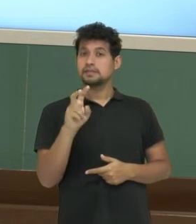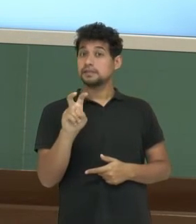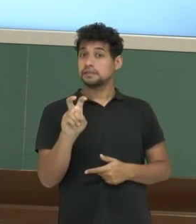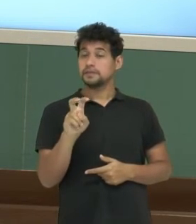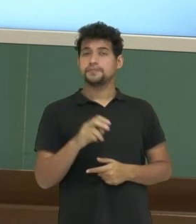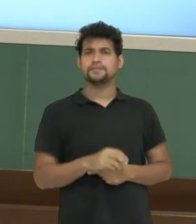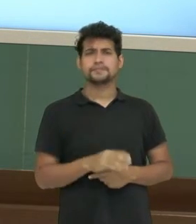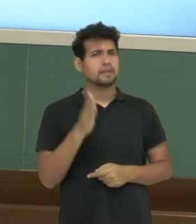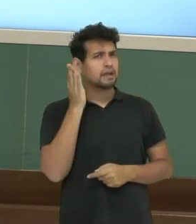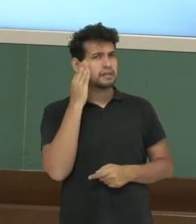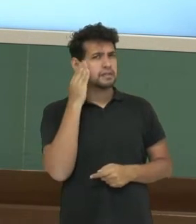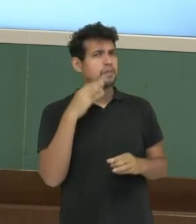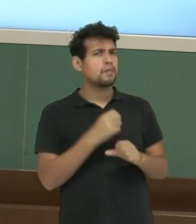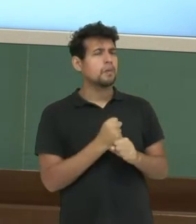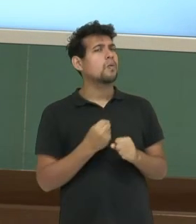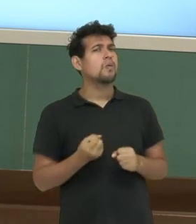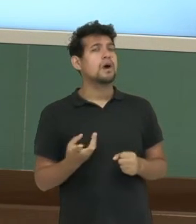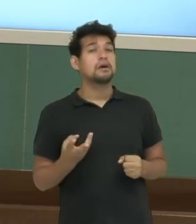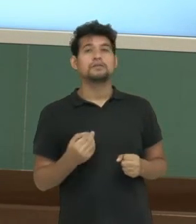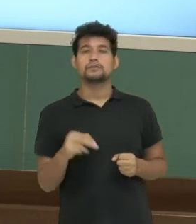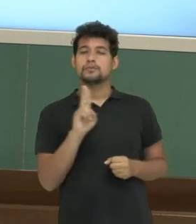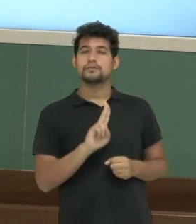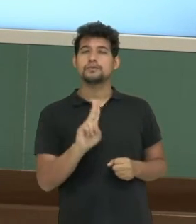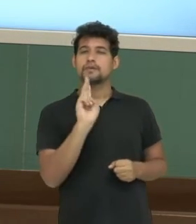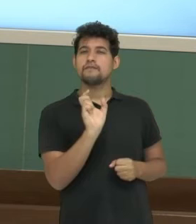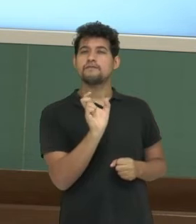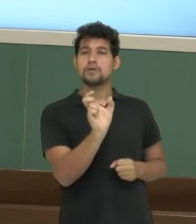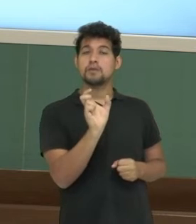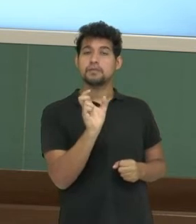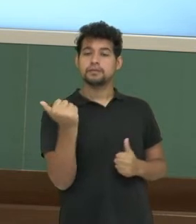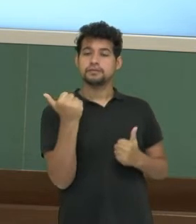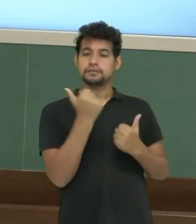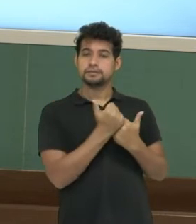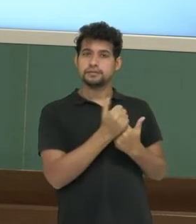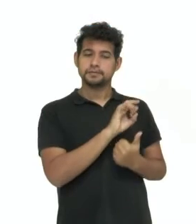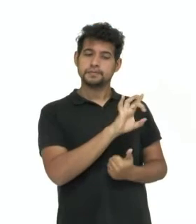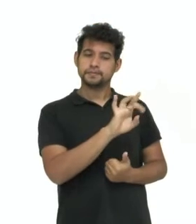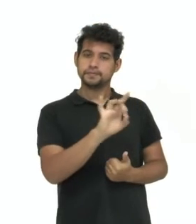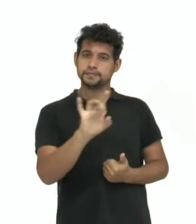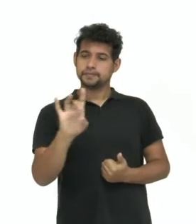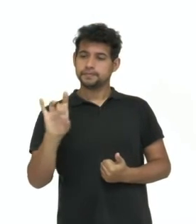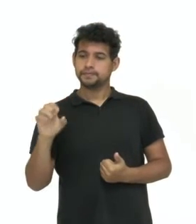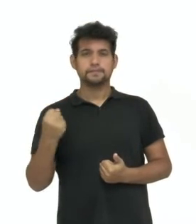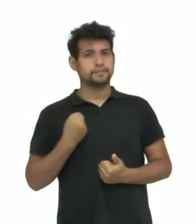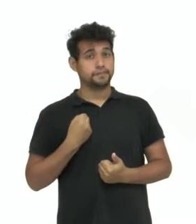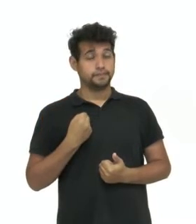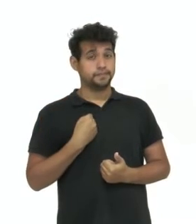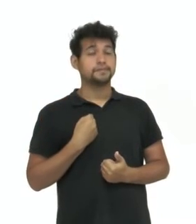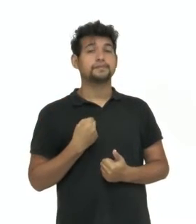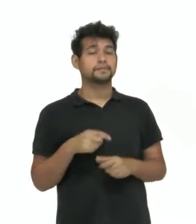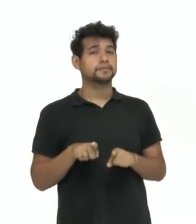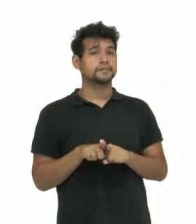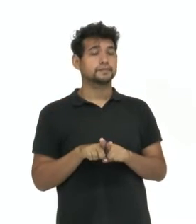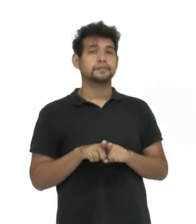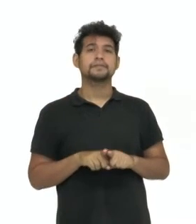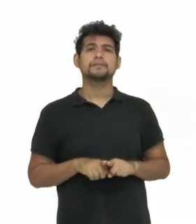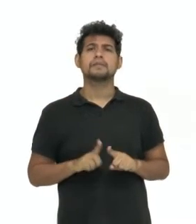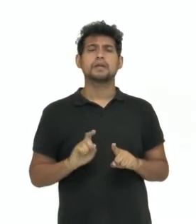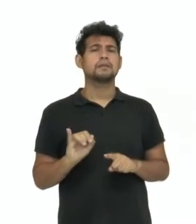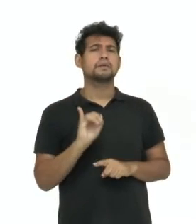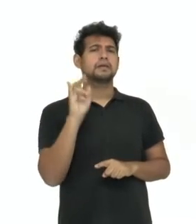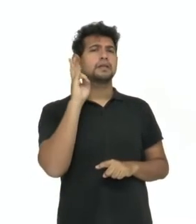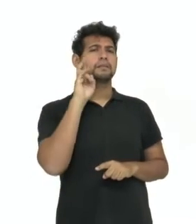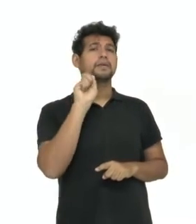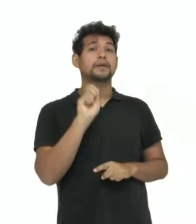0,035. Quer saber o montante? Joga na fórmula lá, substitui cada numerinho no seu respectivo lugar. Lembrando